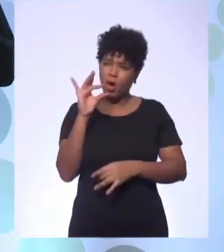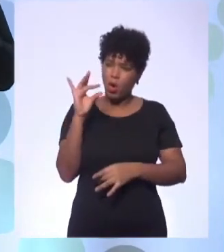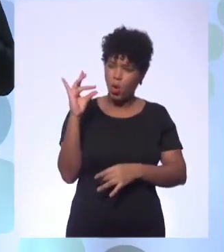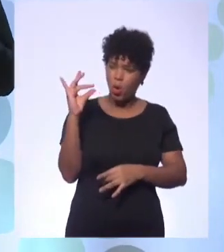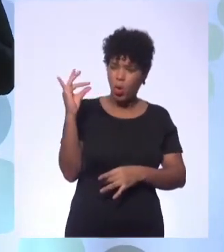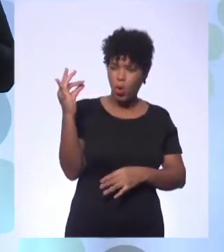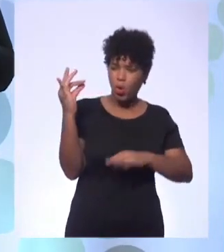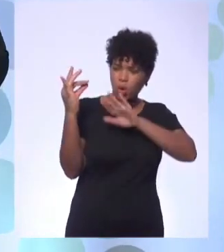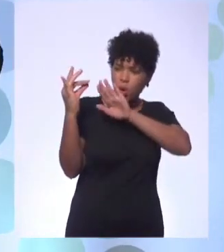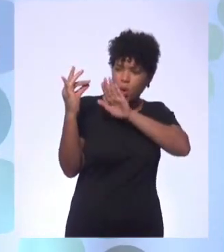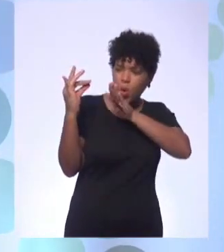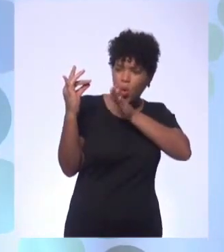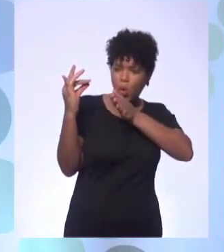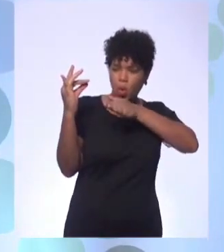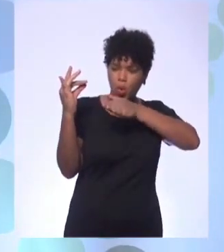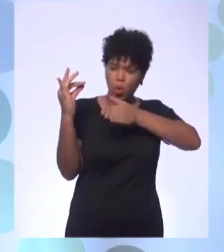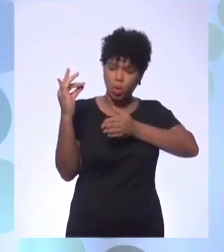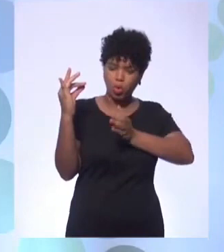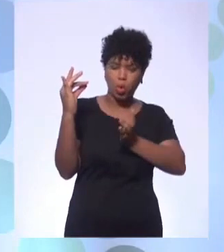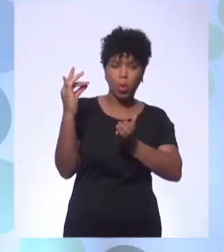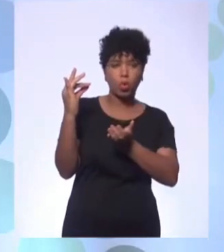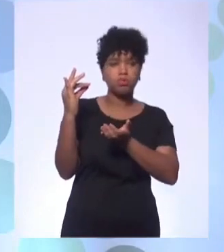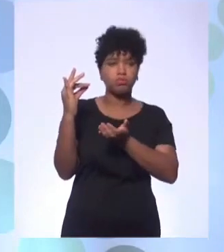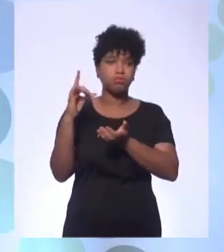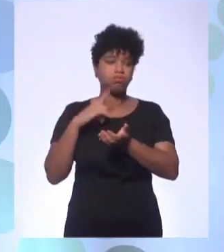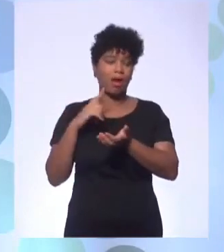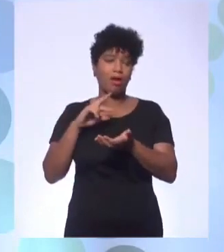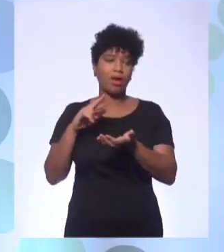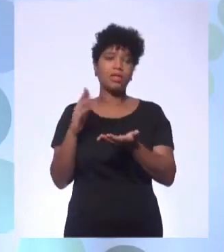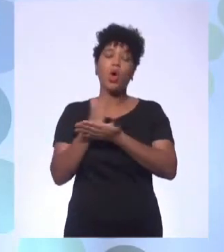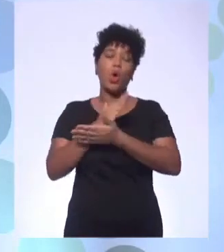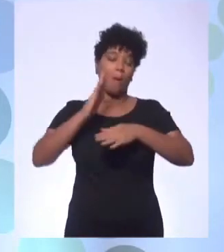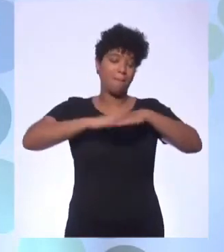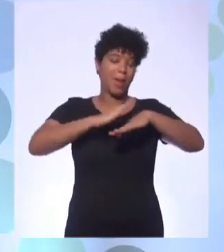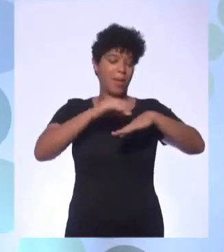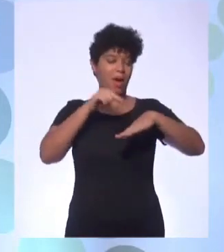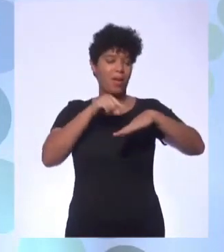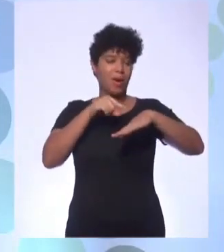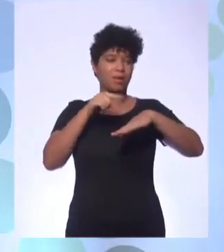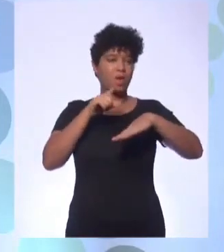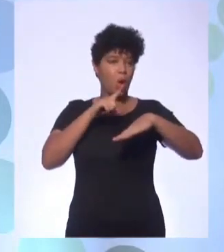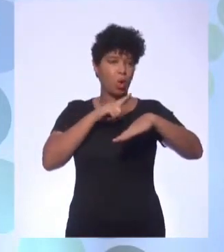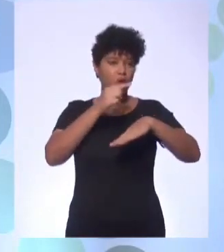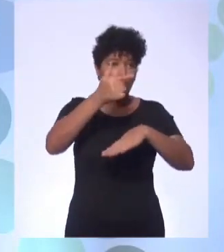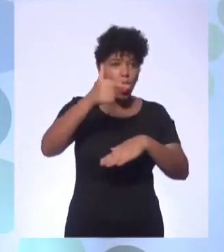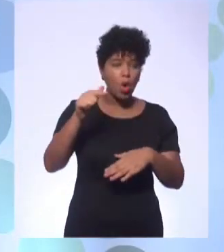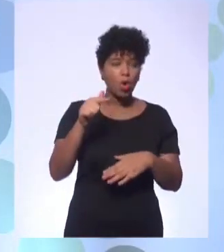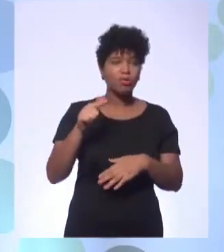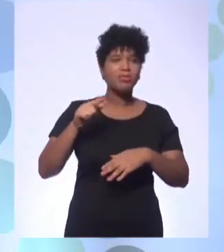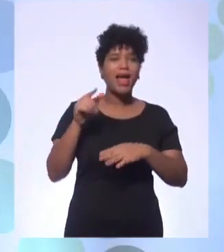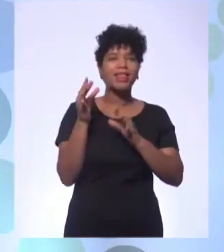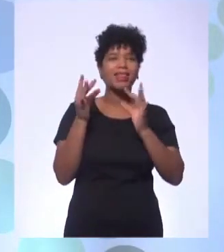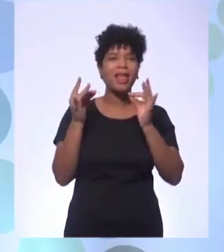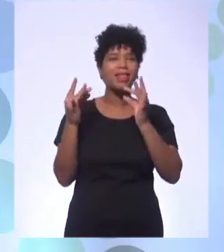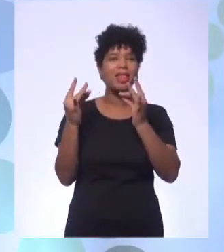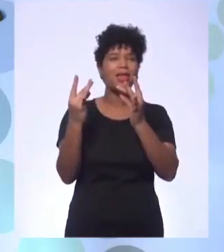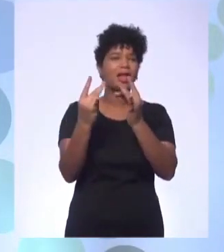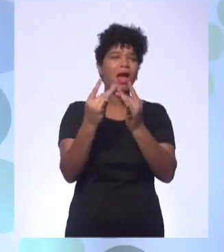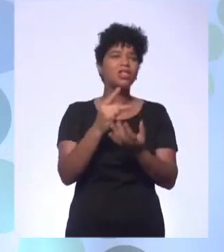mais lisa, outra ficou mais abaulada, outro desenho saiu melhor aqui com mais perfeição, outro desenho já saiu um pouco